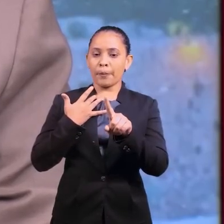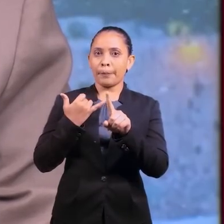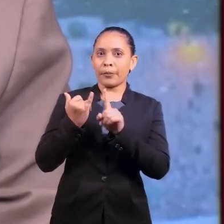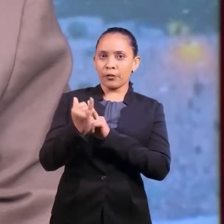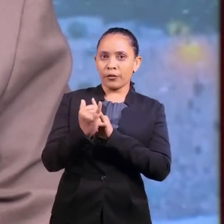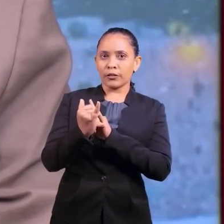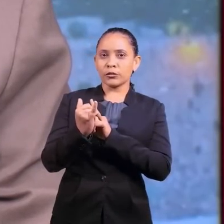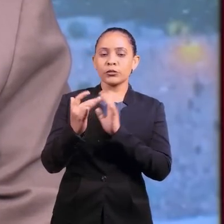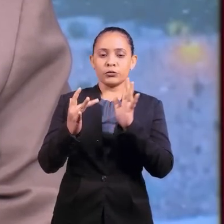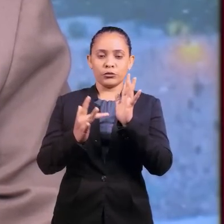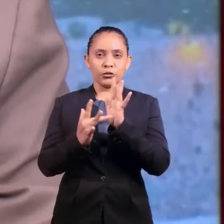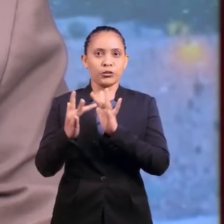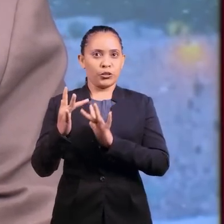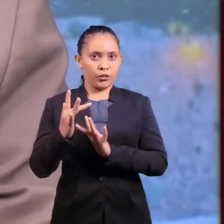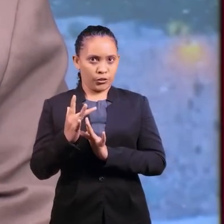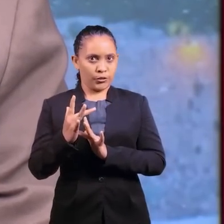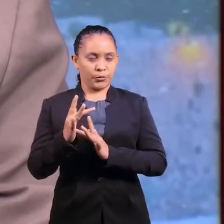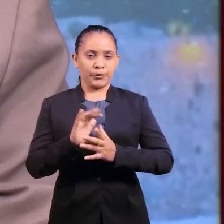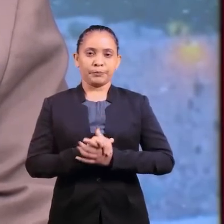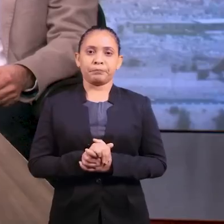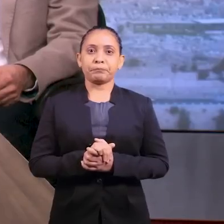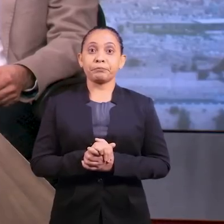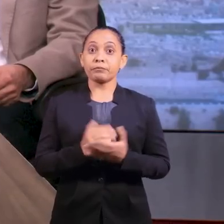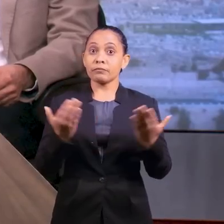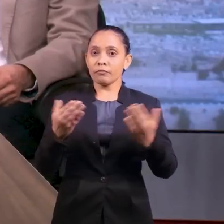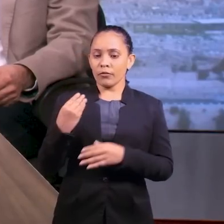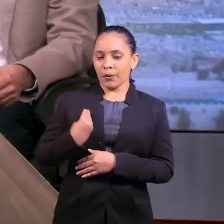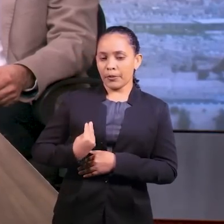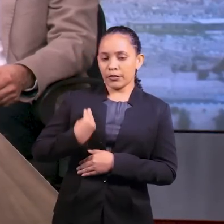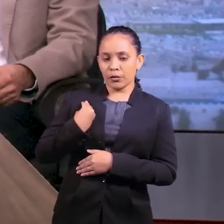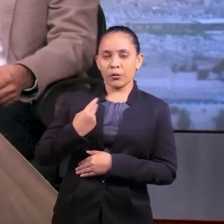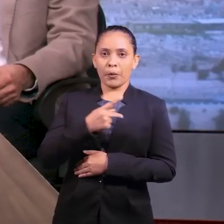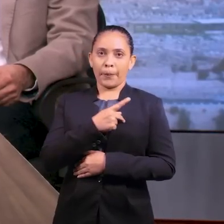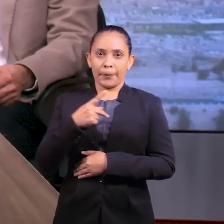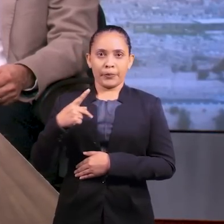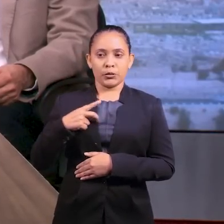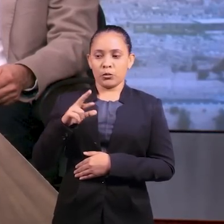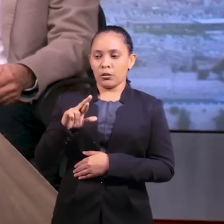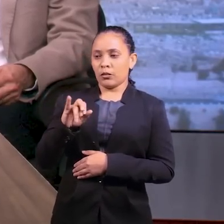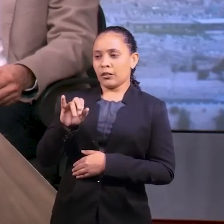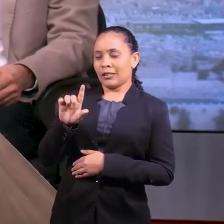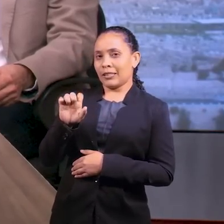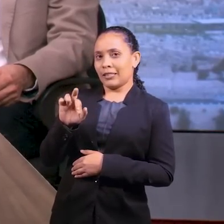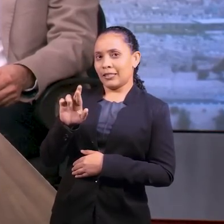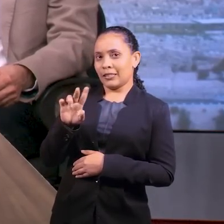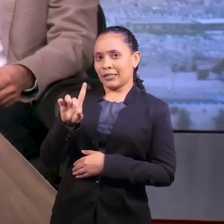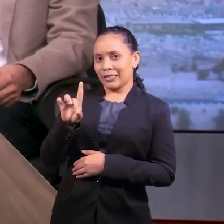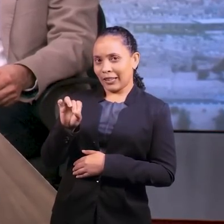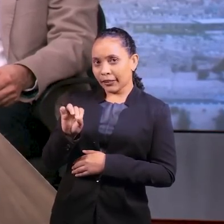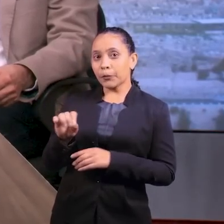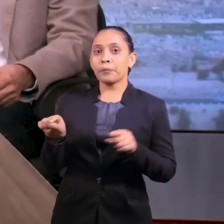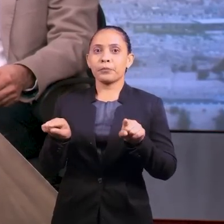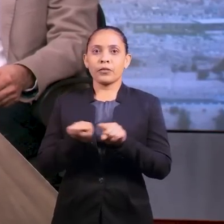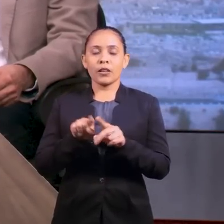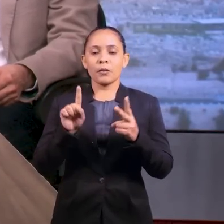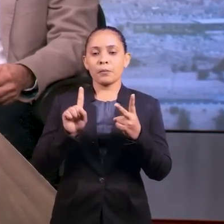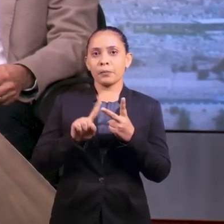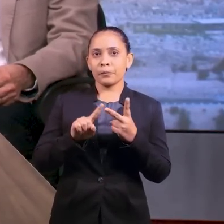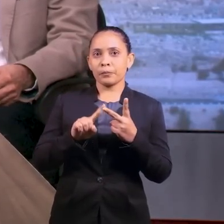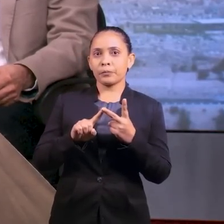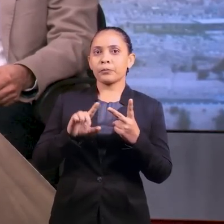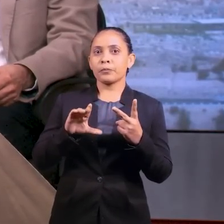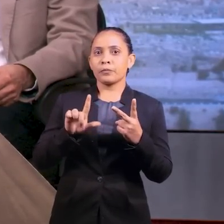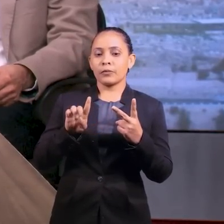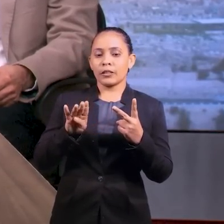do Senhor Jesus. Nós estamos aqui presencialmente com o pastor Ricardo Zoen. A paz do Senhor a todos. Pastor Kleber Freitas.